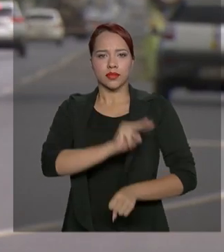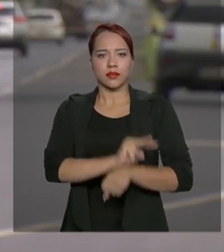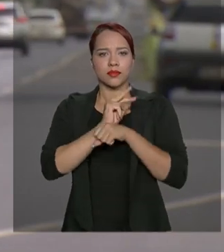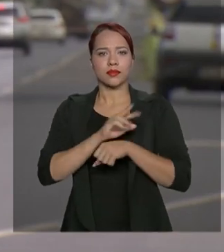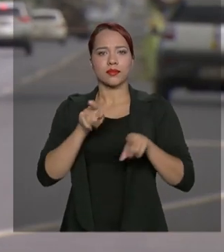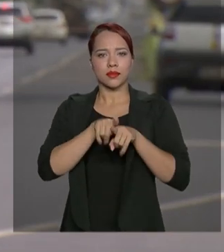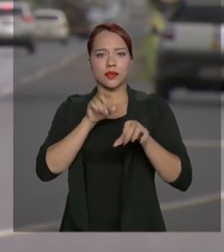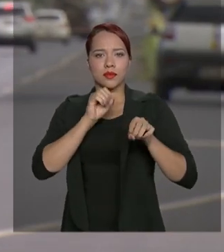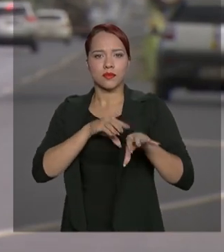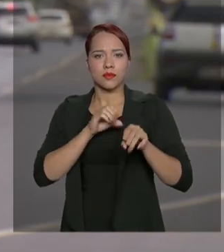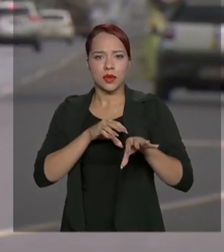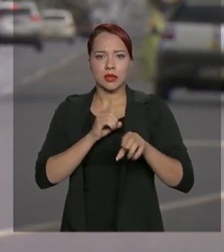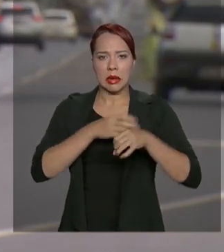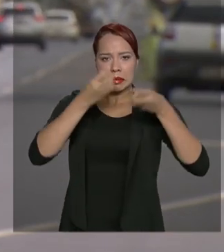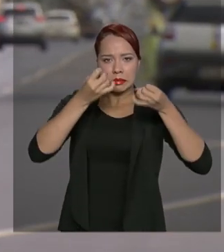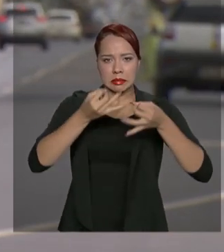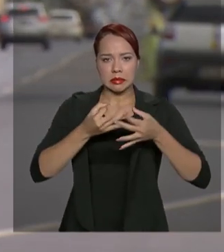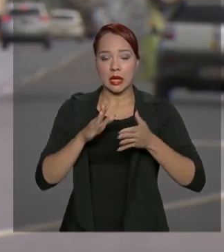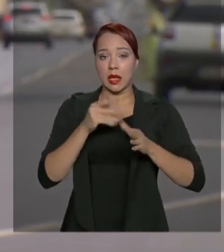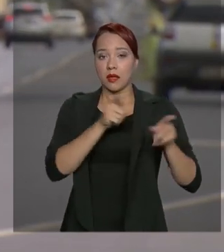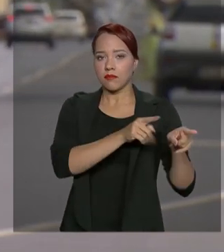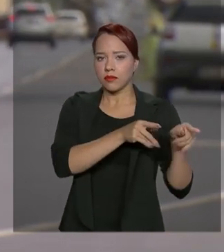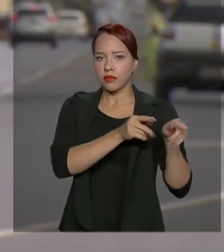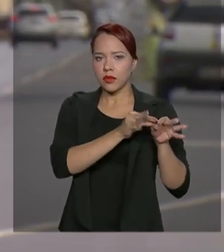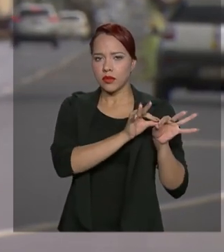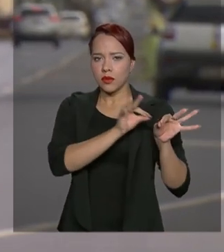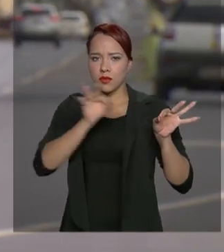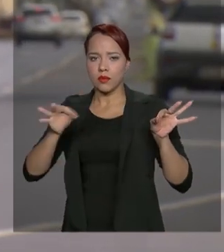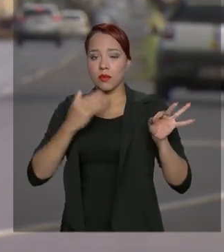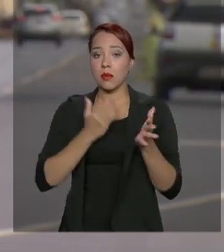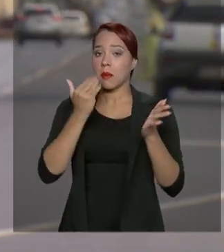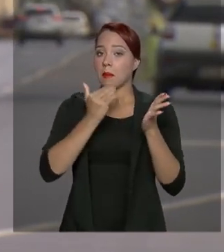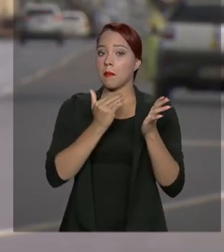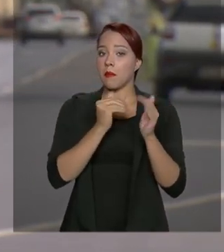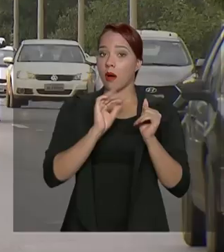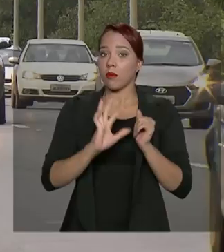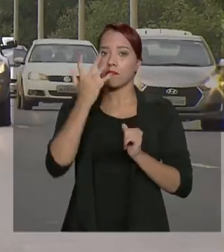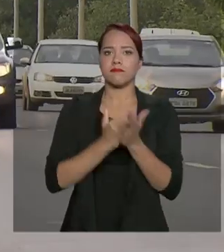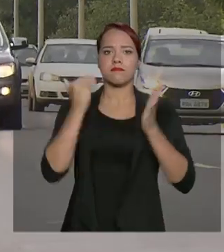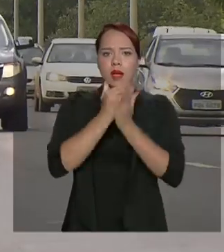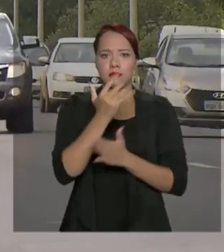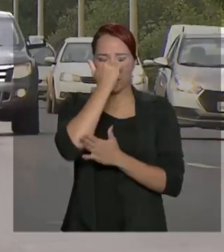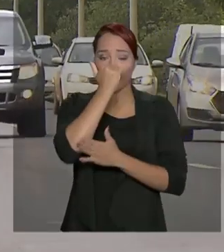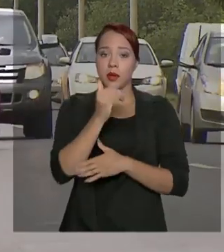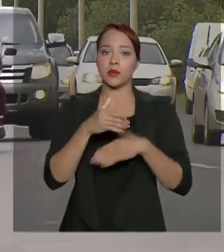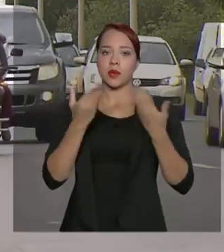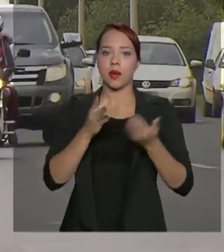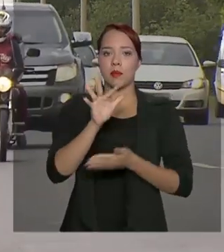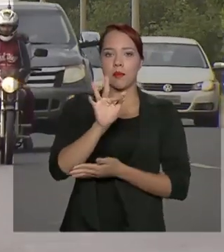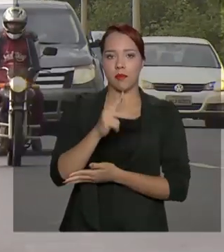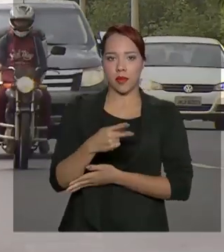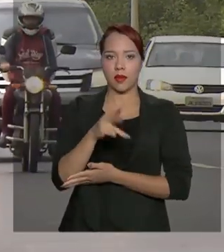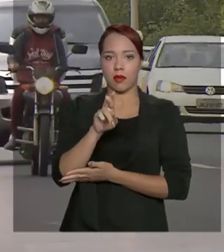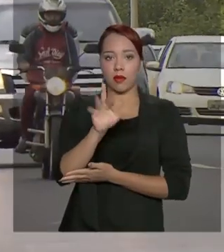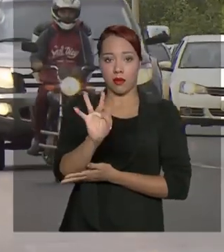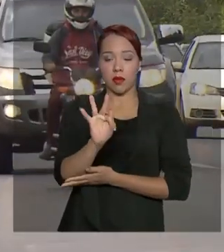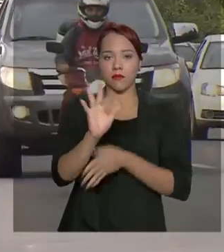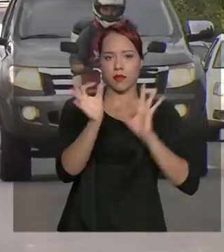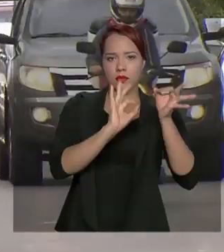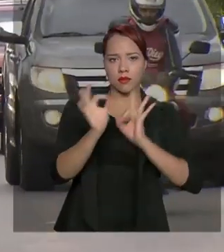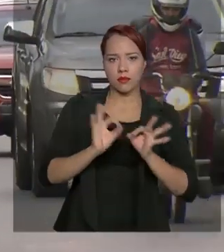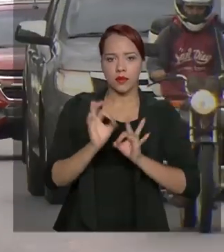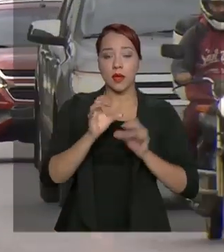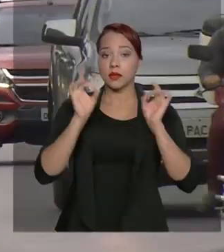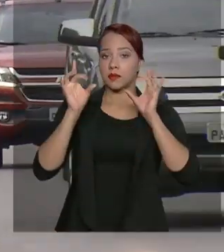e educação em trechos onde há mais risco de acidentes. Por isso, a PRF montou um esquema especial para